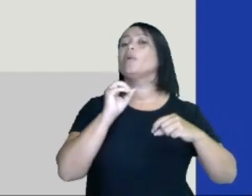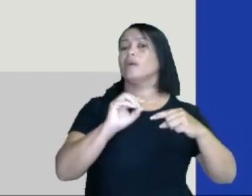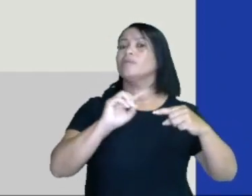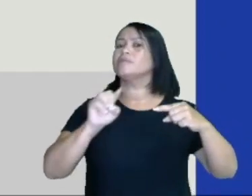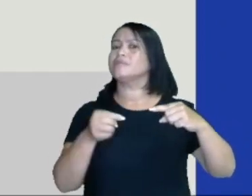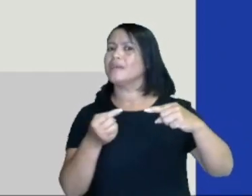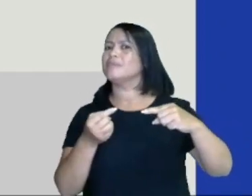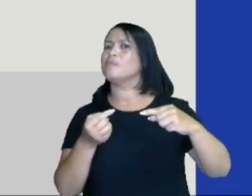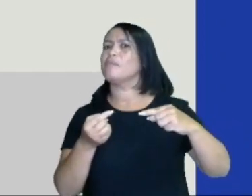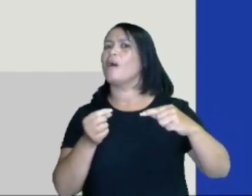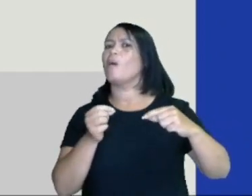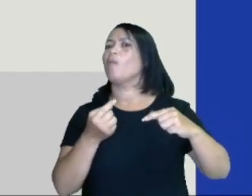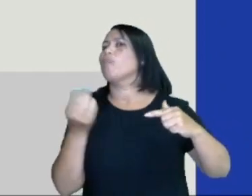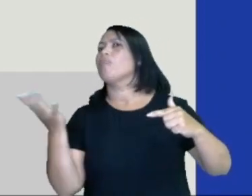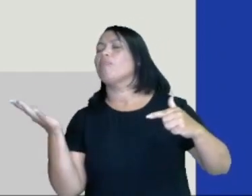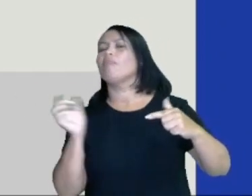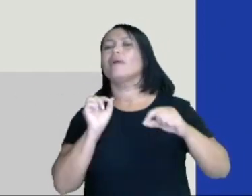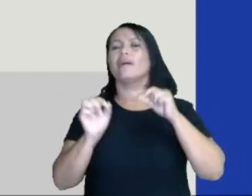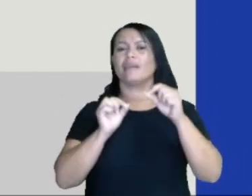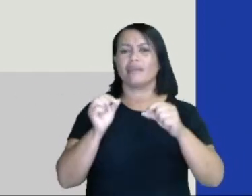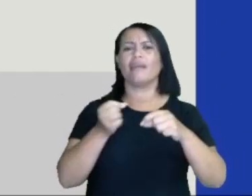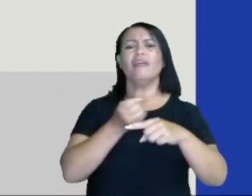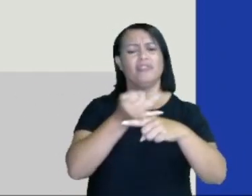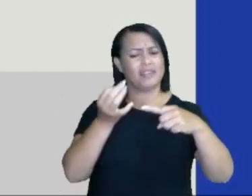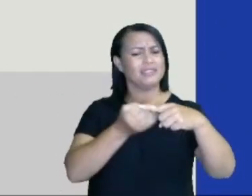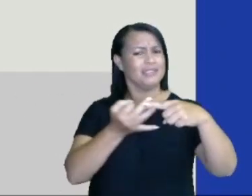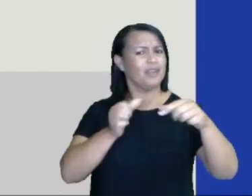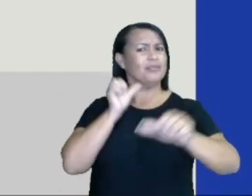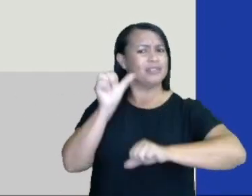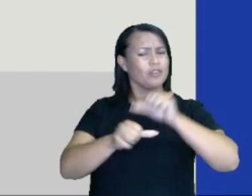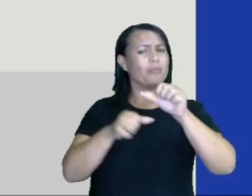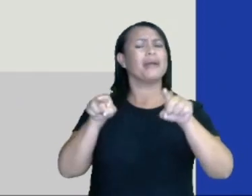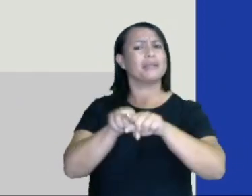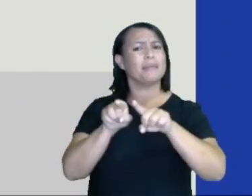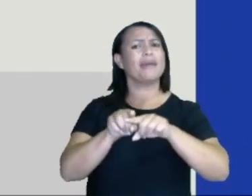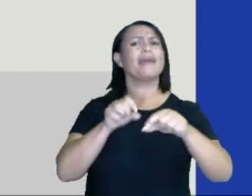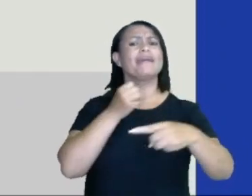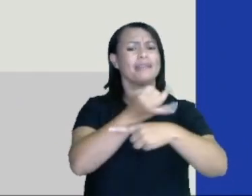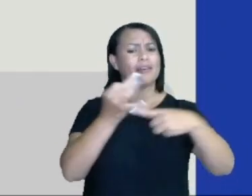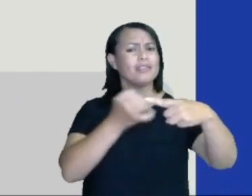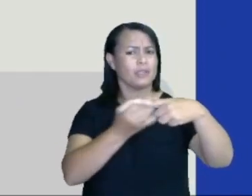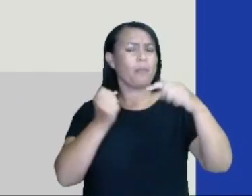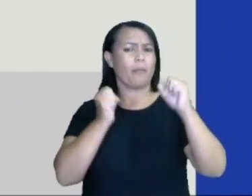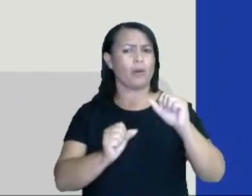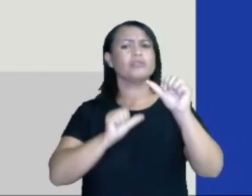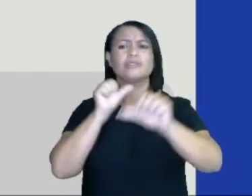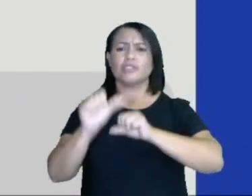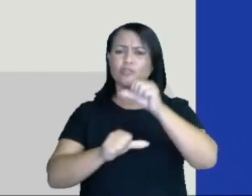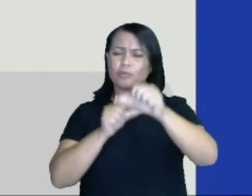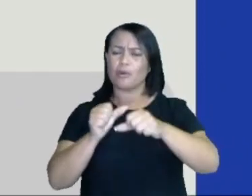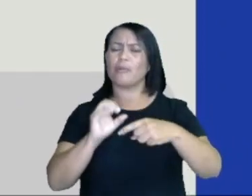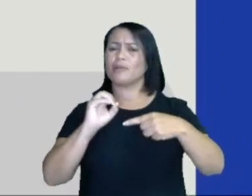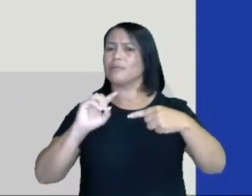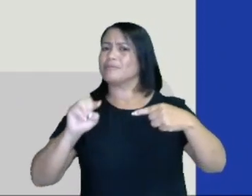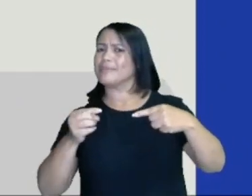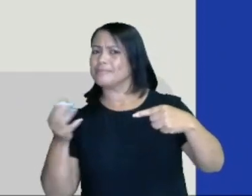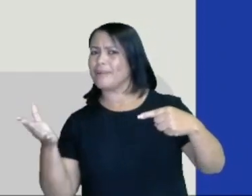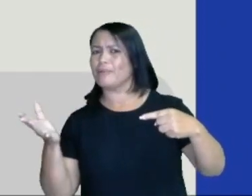para fração. E posso também, da fração, transformar em número